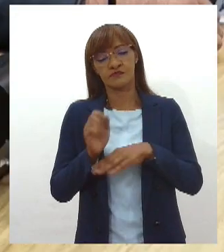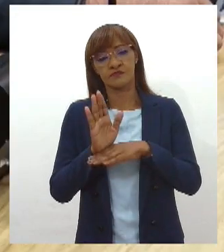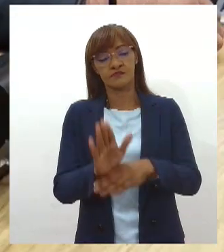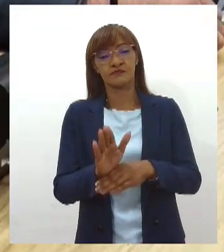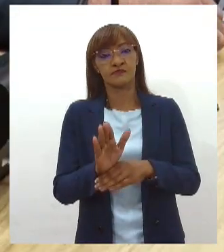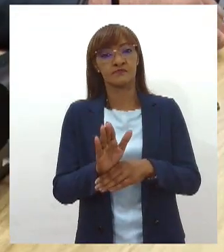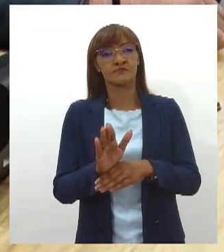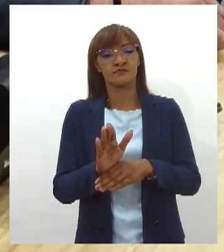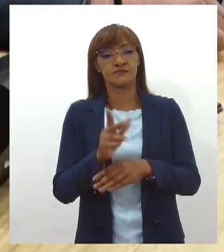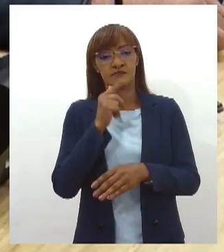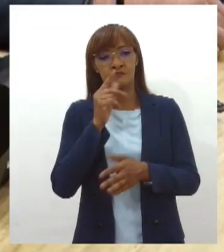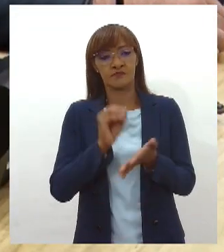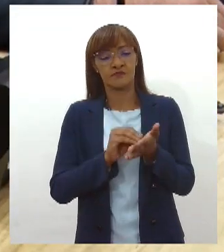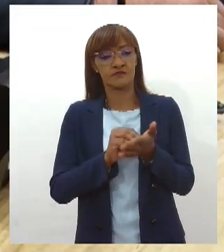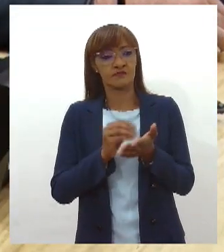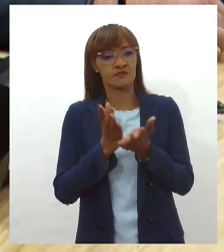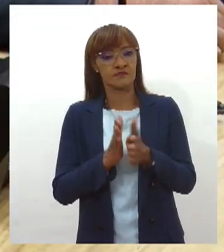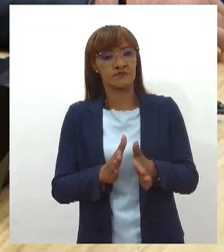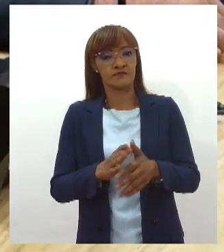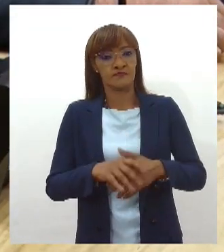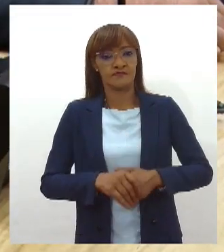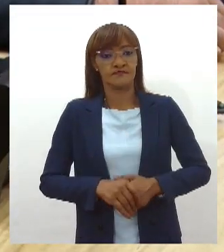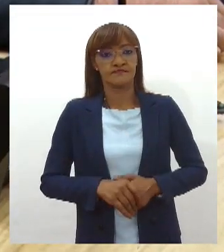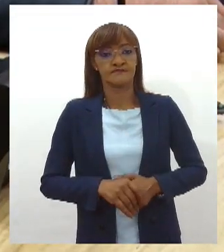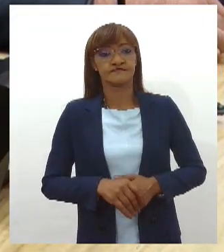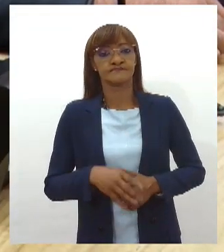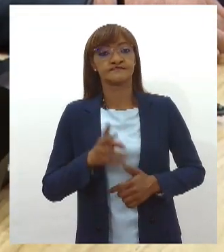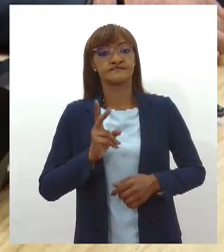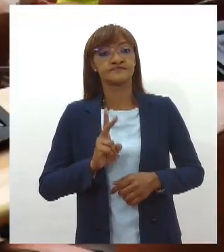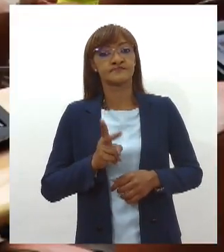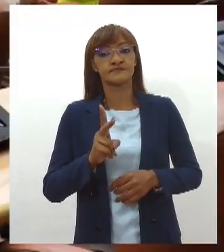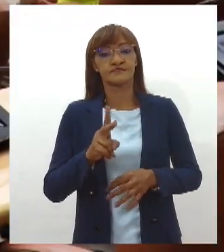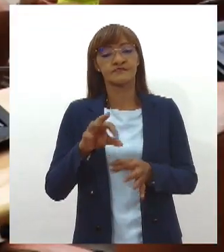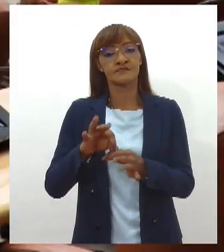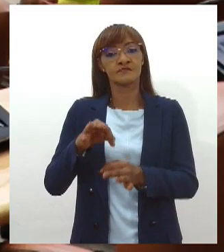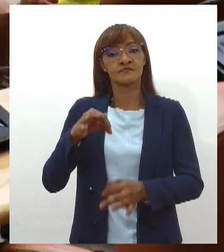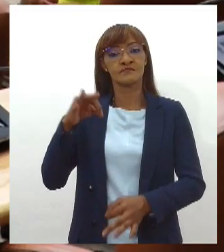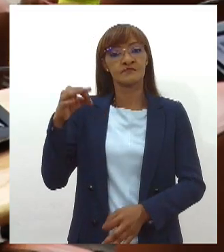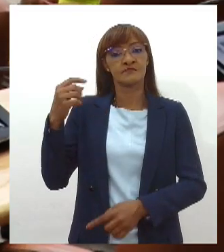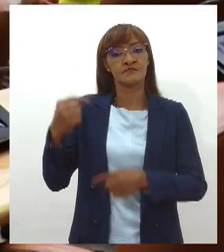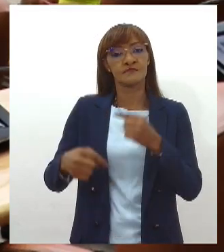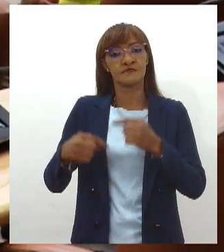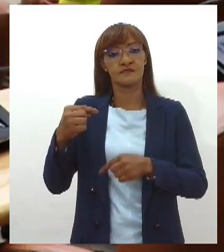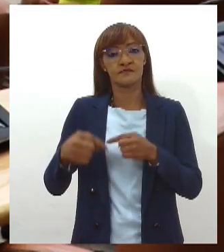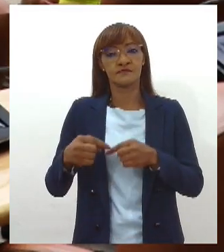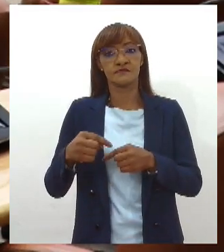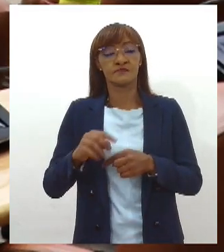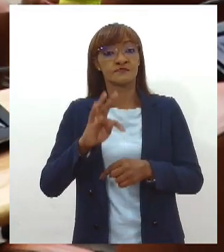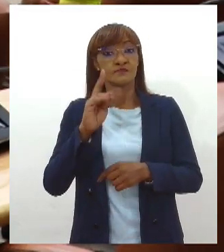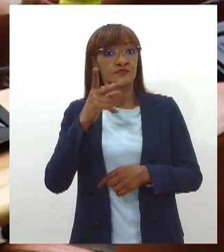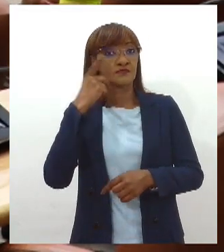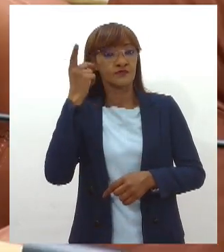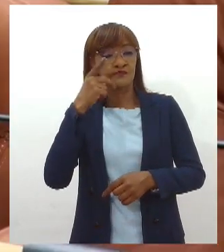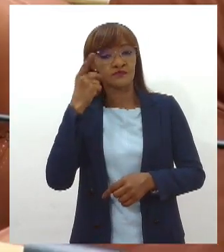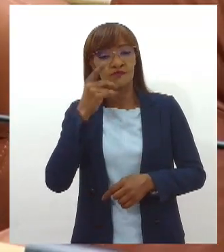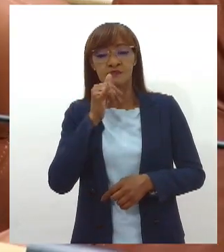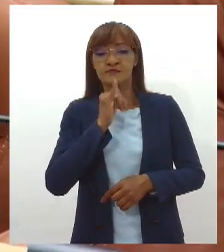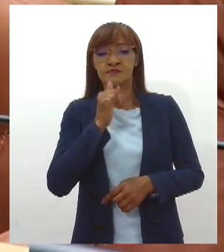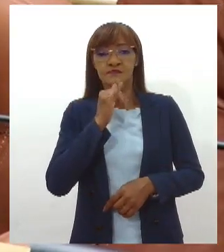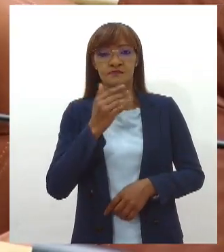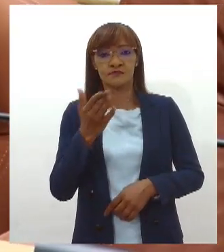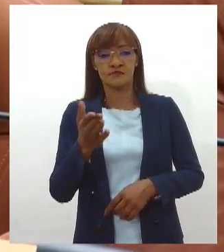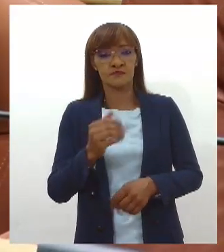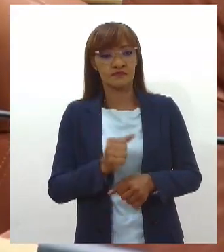água. O pronunciamento rendeu um grande debate no plenário entre os deputados, a exemplo do deputado